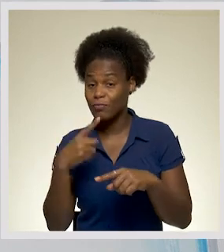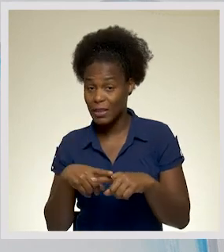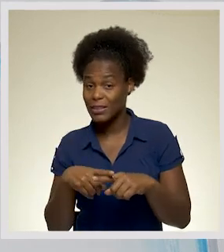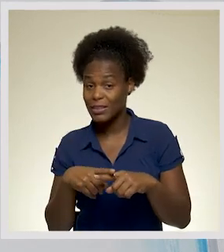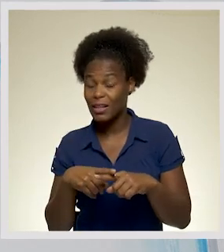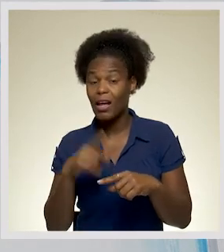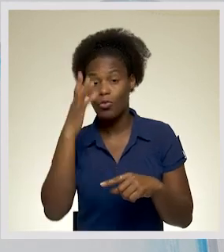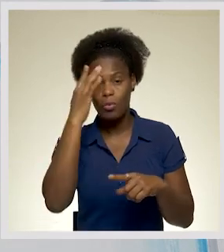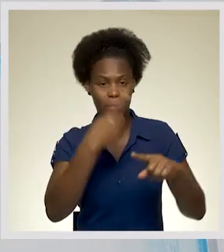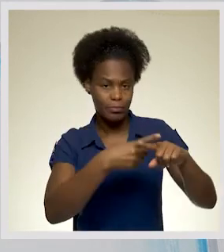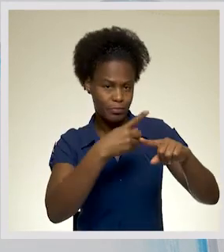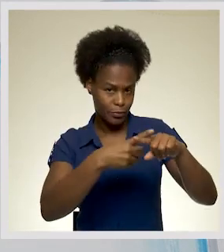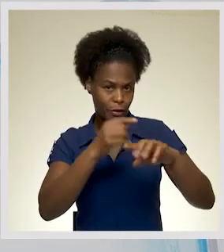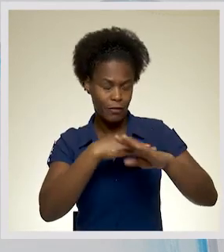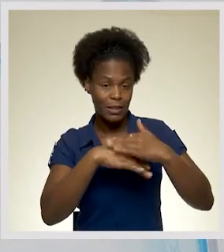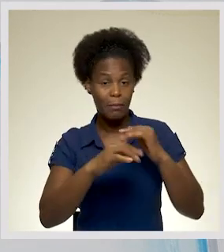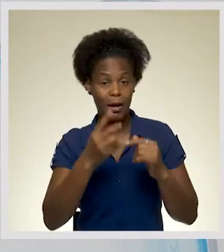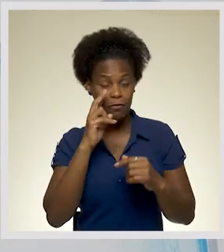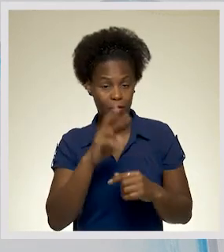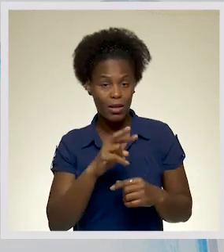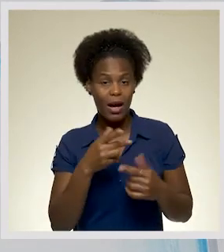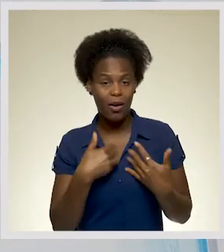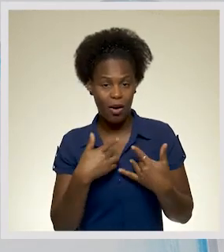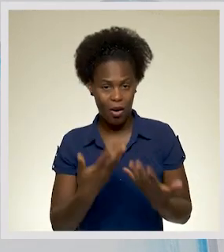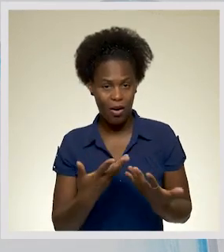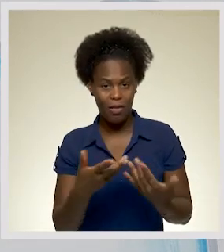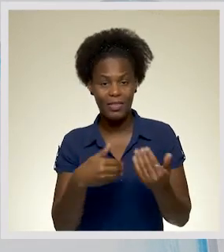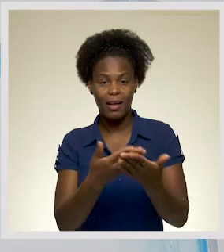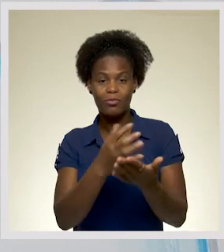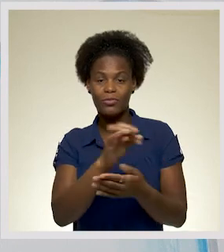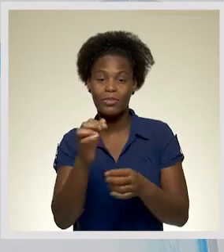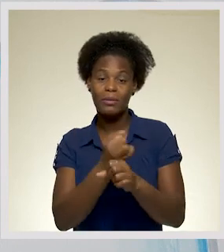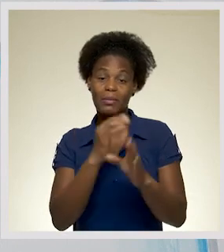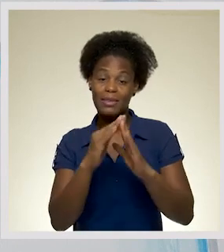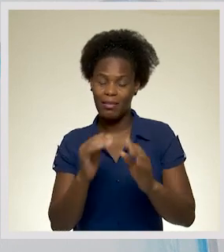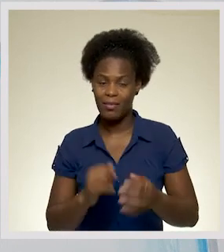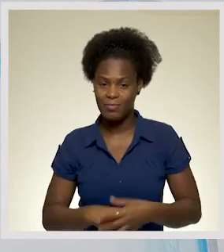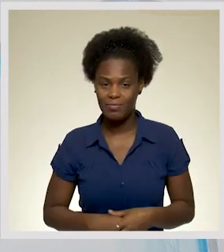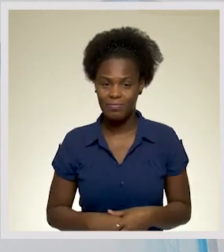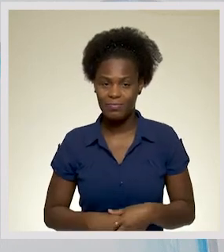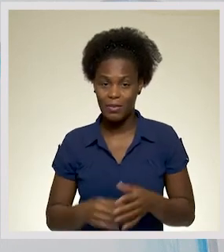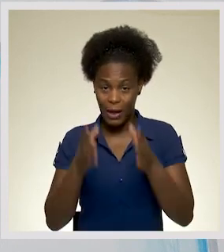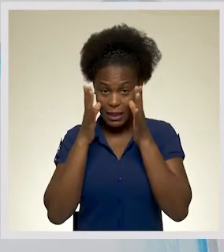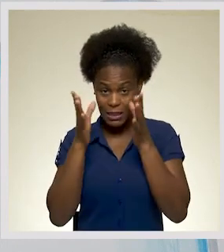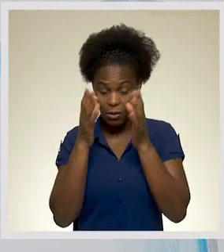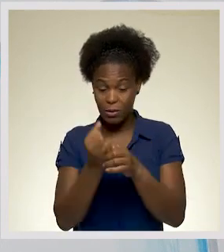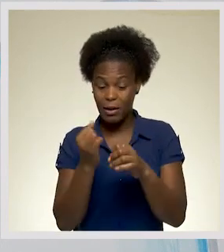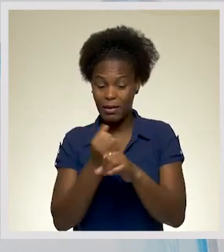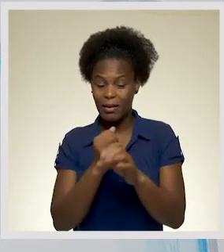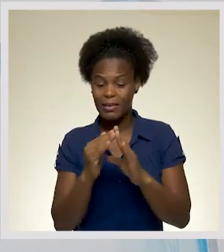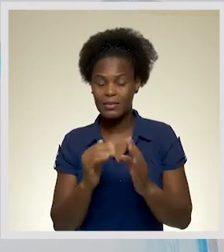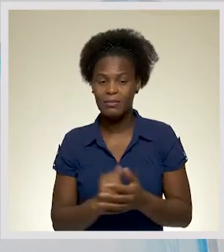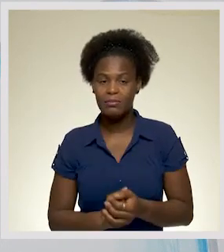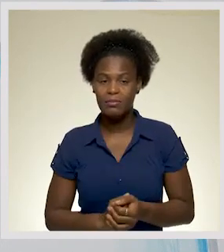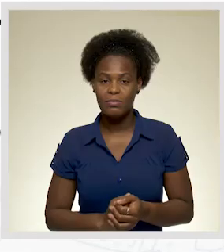São números multiplicativos. Para certificar, vou deixar-vos um trabalho de casa. Prestem atenção ao